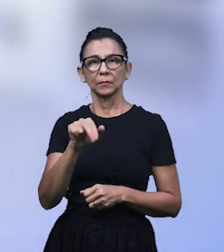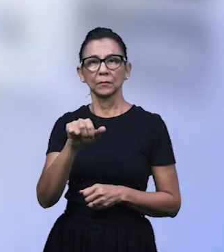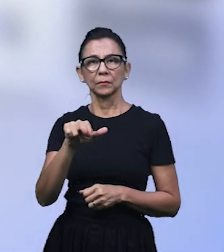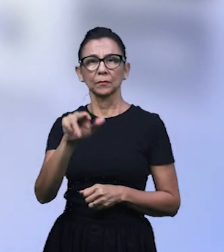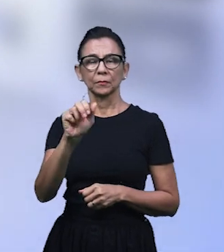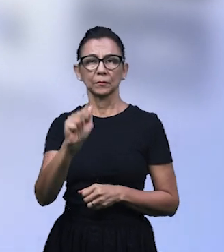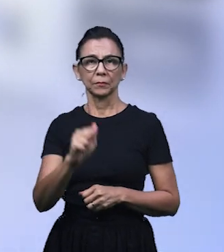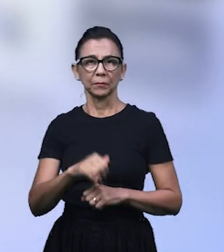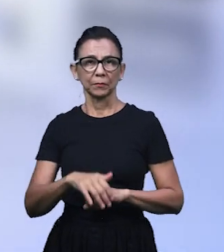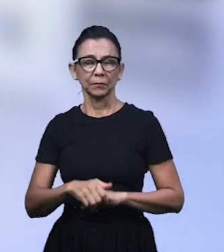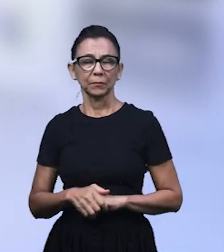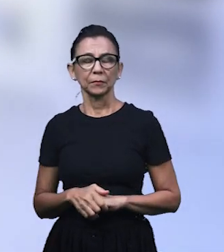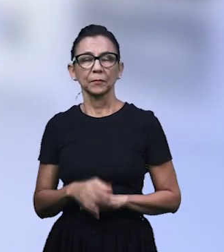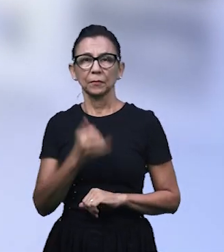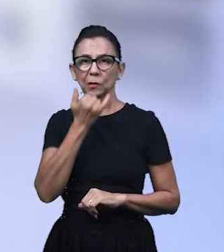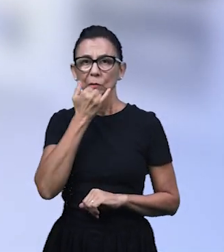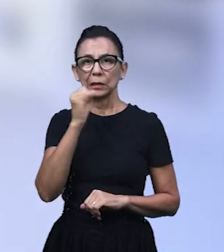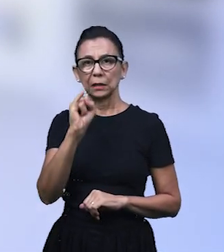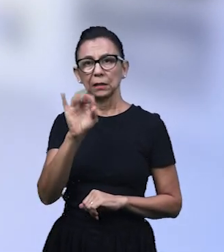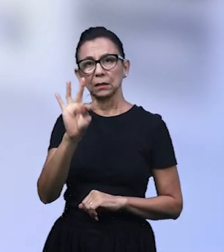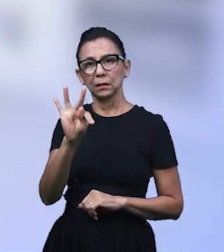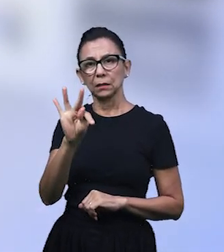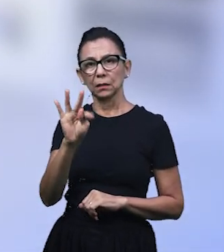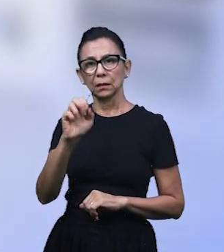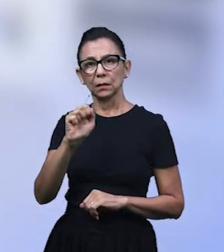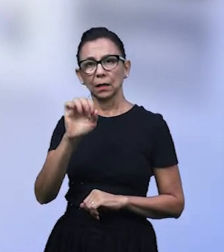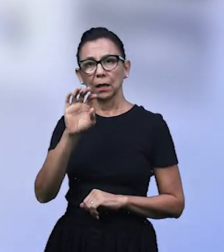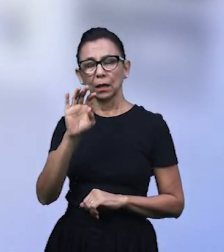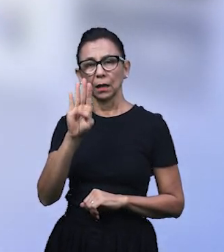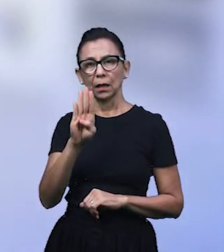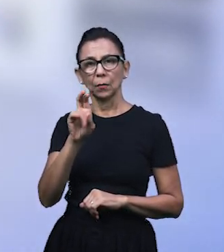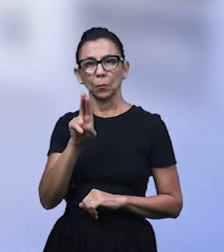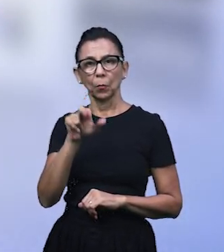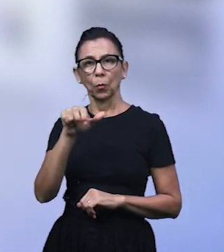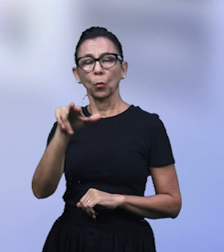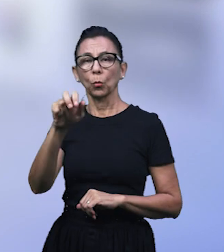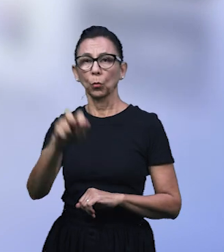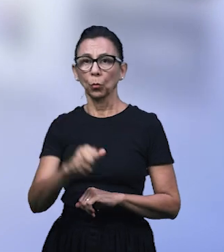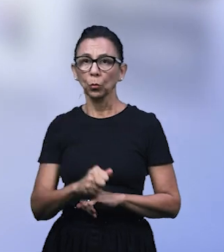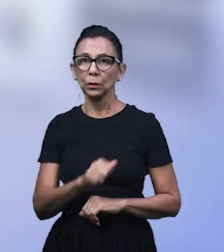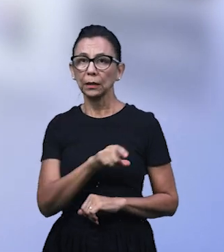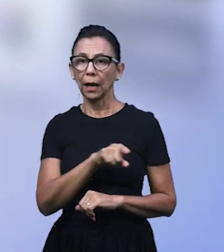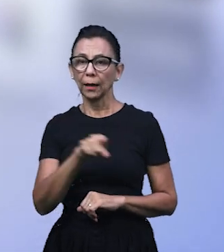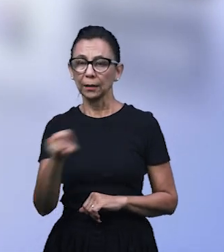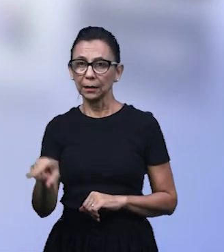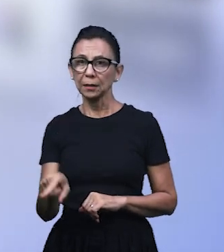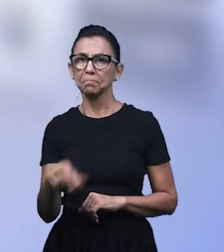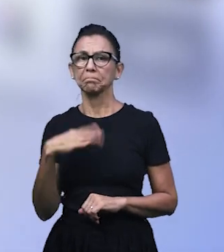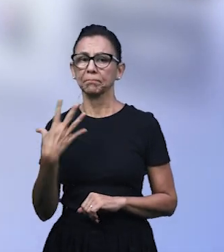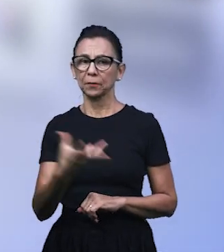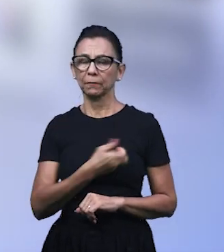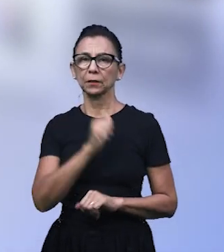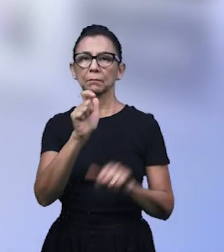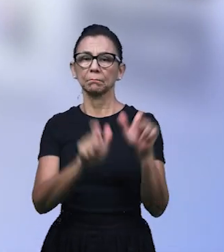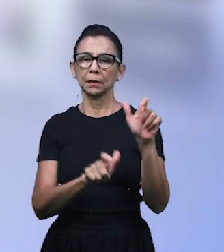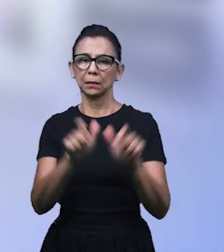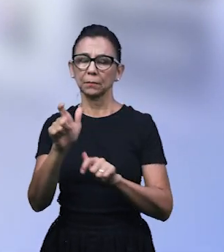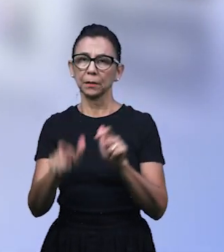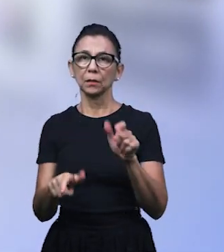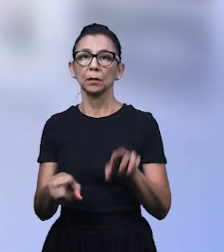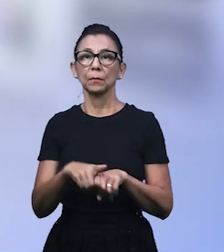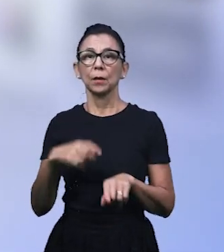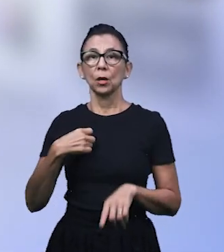pela mensagem de salvação. Mas as experiências não foram só para os habitantes da cidade. Os próprios voluntários também